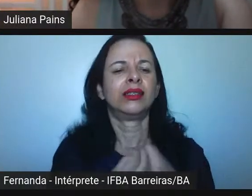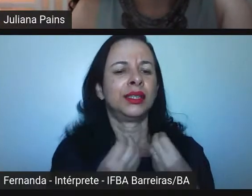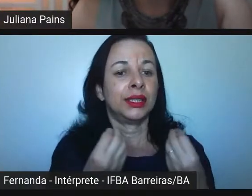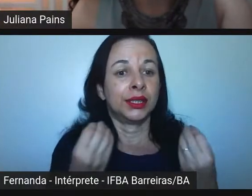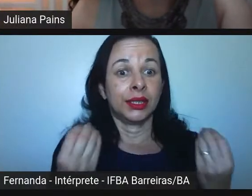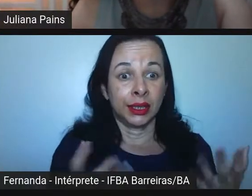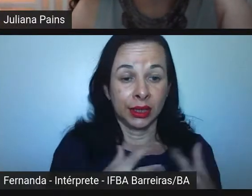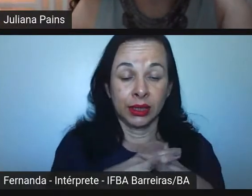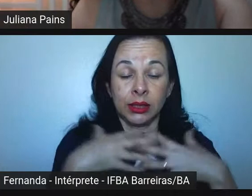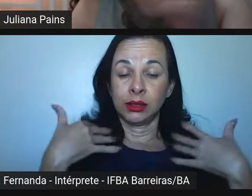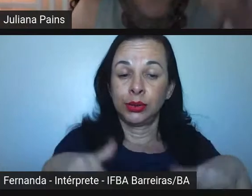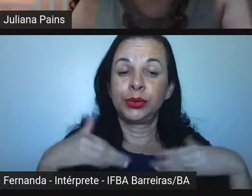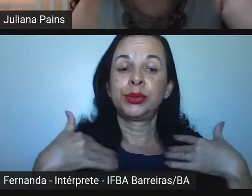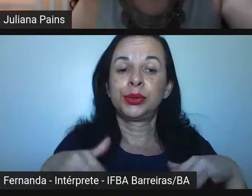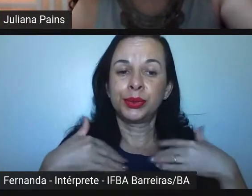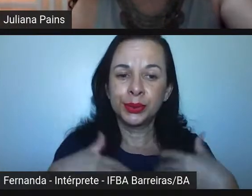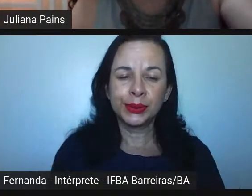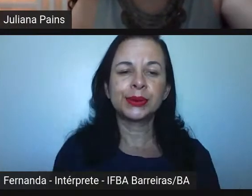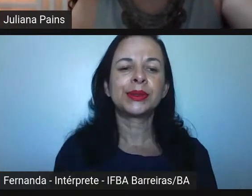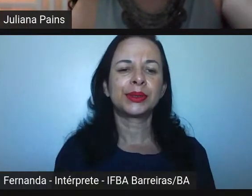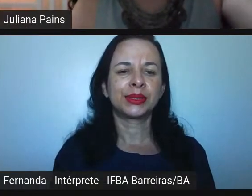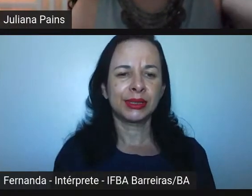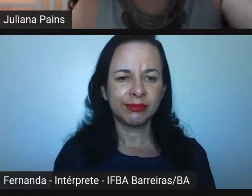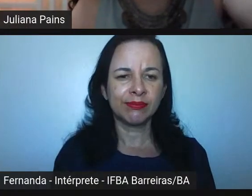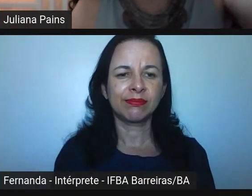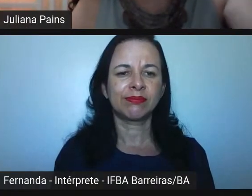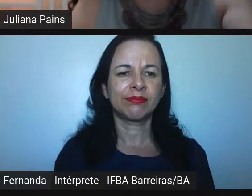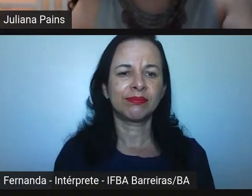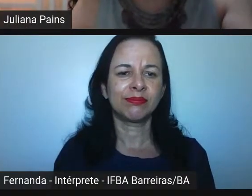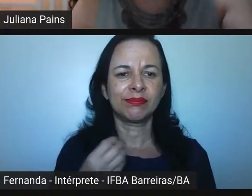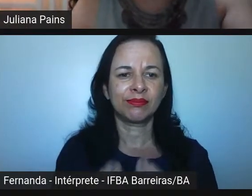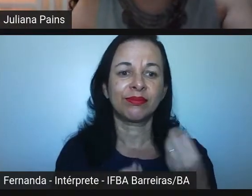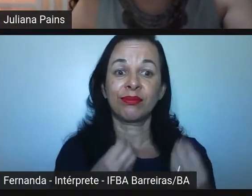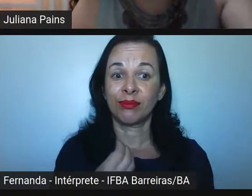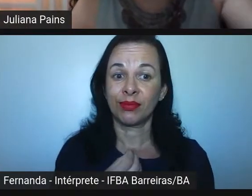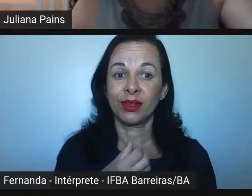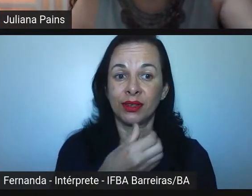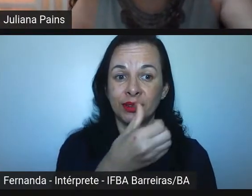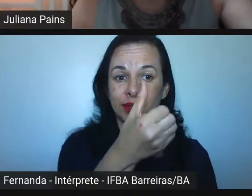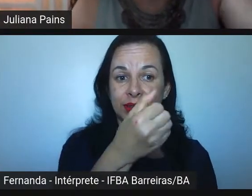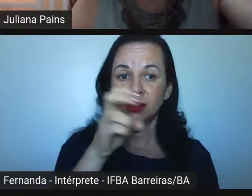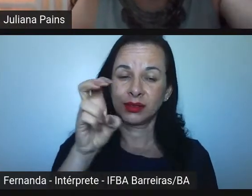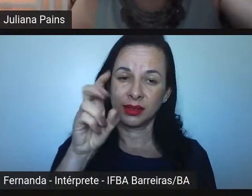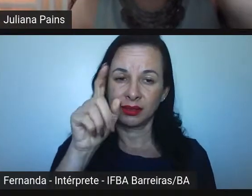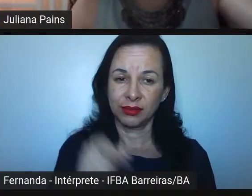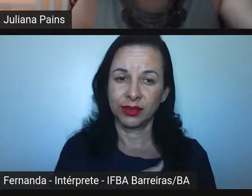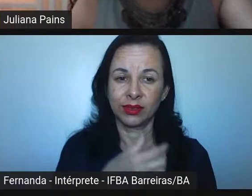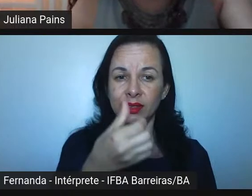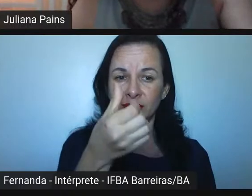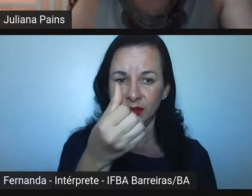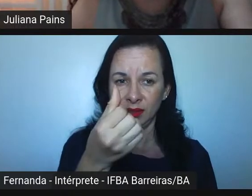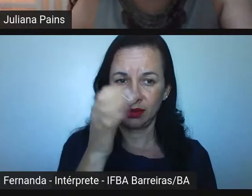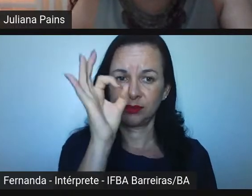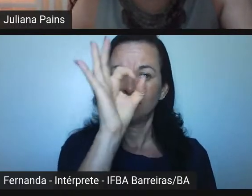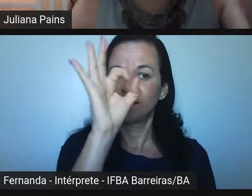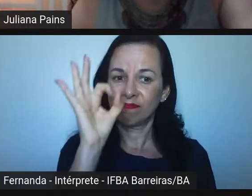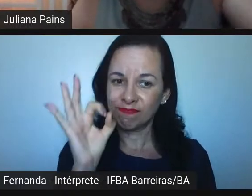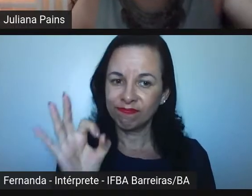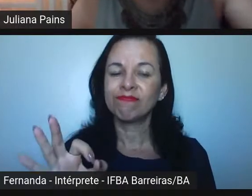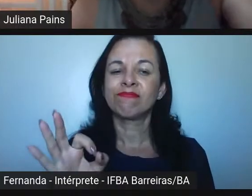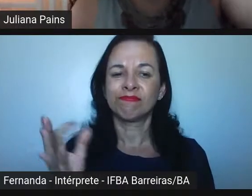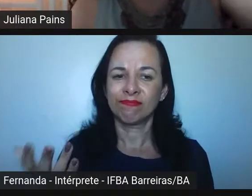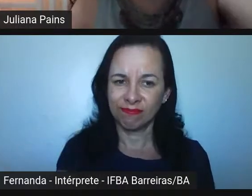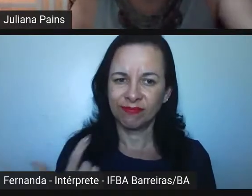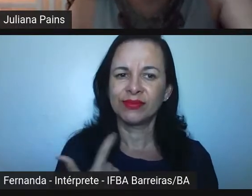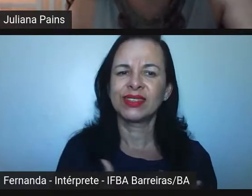e por aí vai perfeito que se não reforça aquele dado que você trouxe lá do 67,6 por cento da instrução porque isso são fatores o pessoas